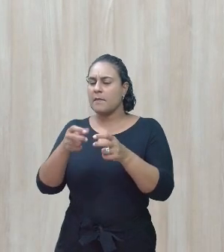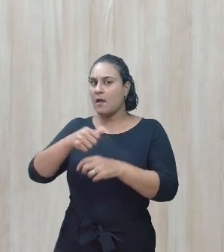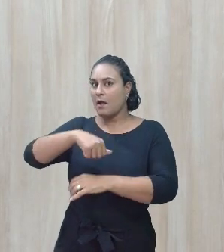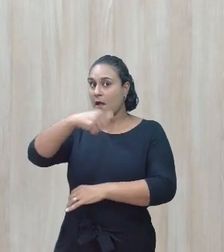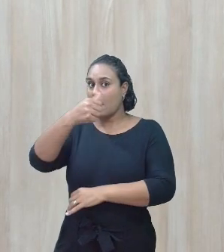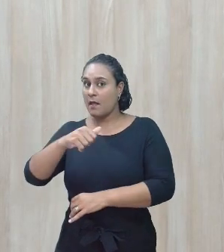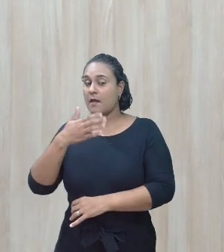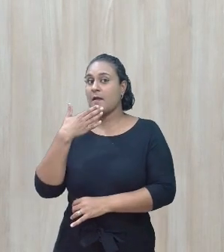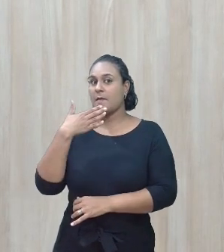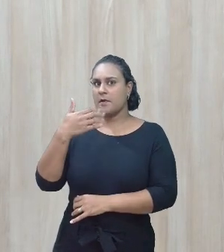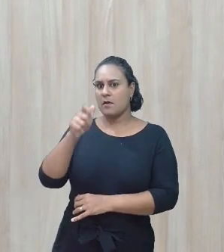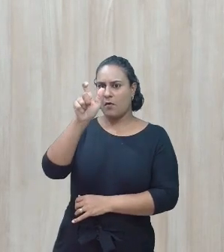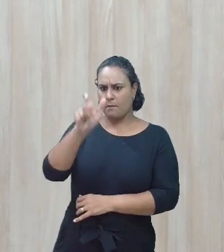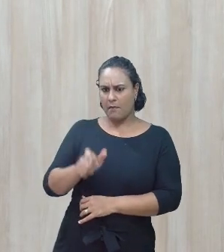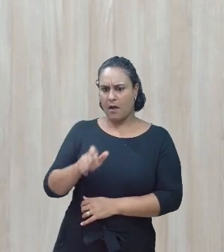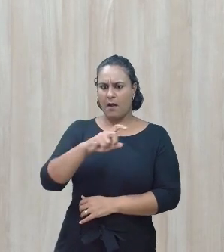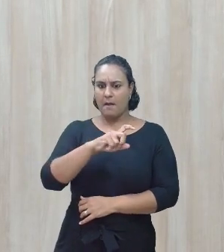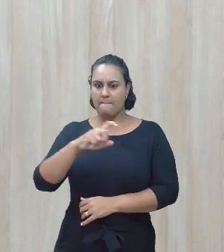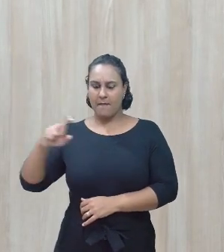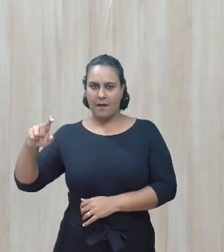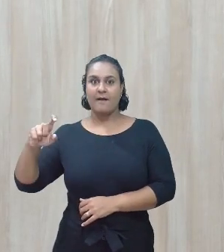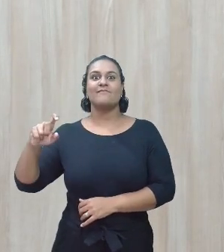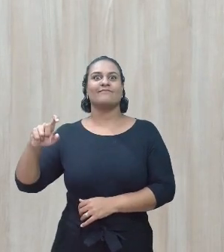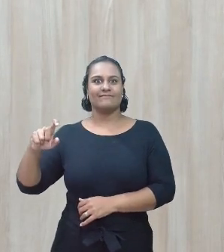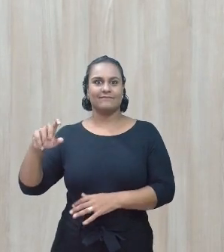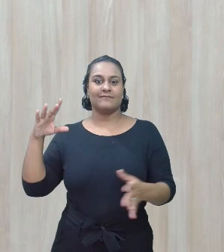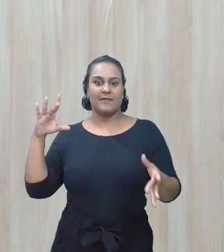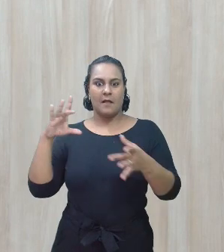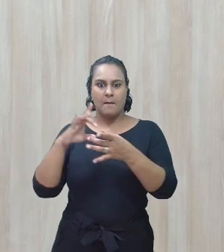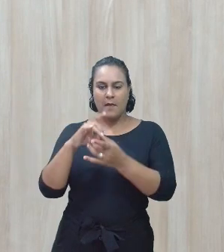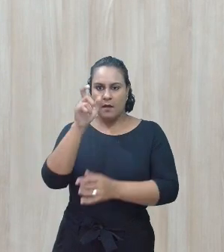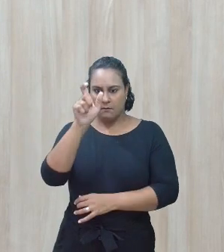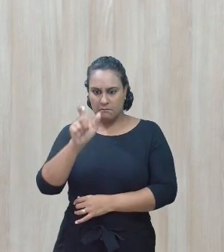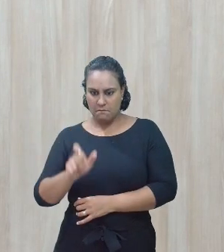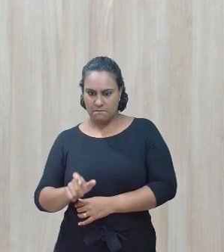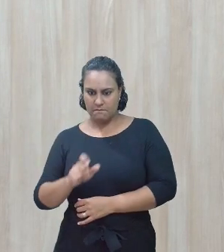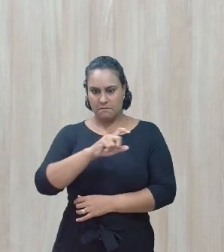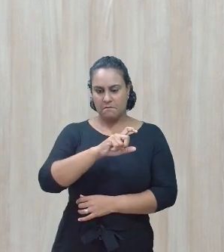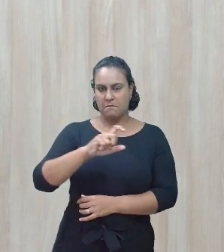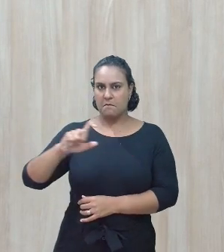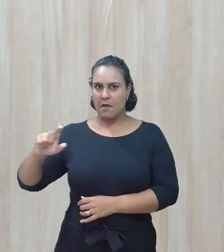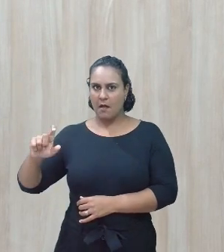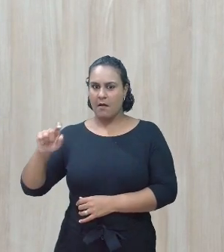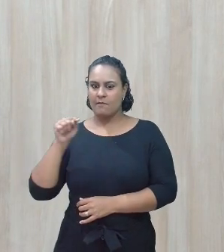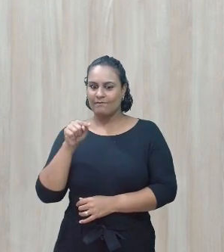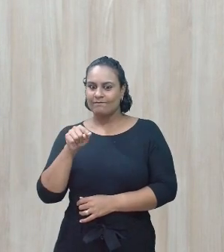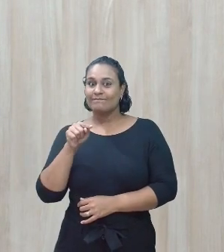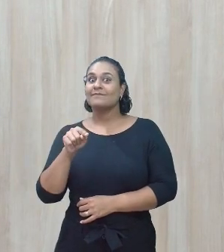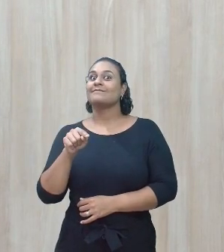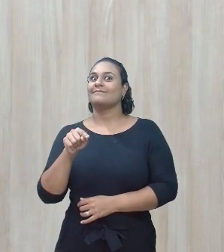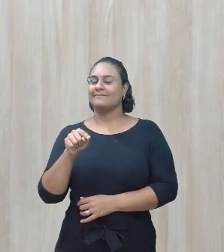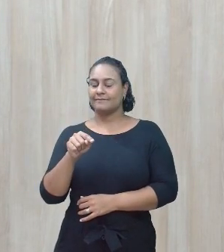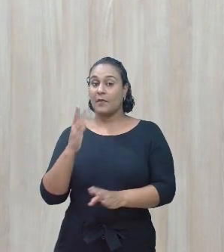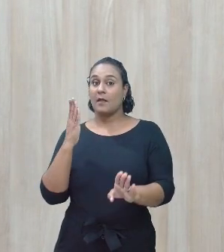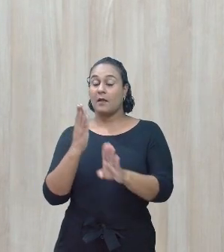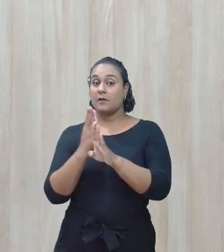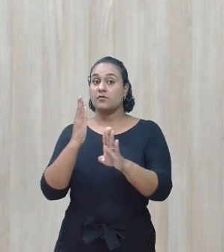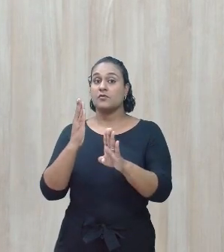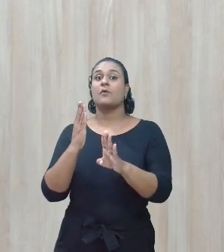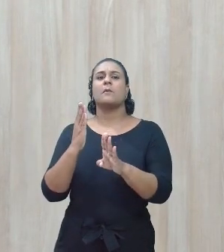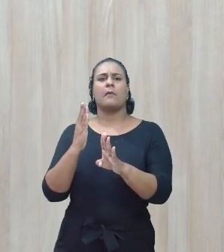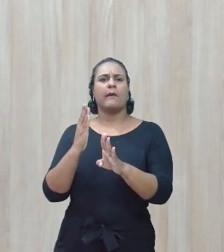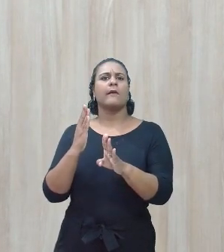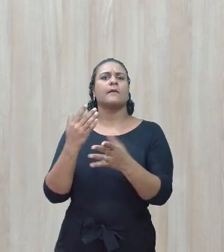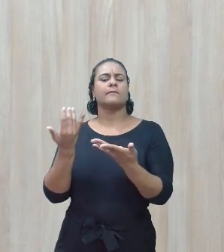da coluna que aquela posição está inserida. A junção dessas duas informações faz com que eu consiga ler melhor e entender